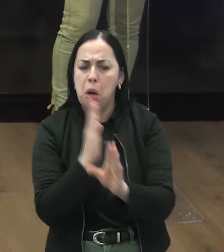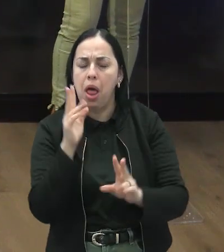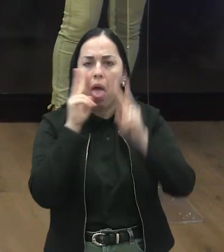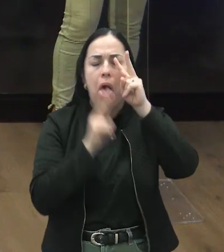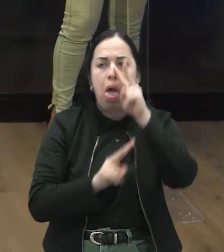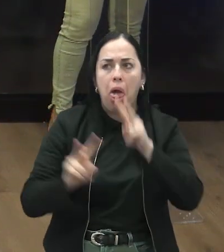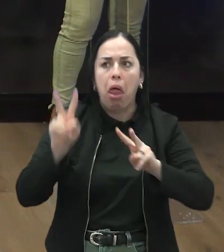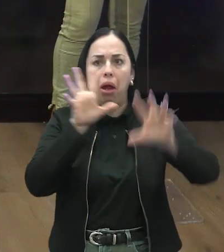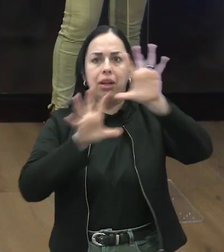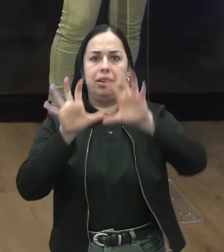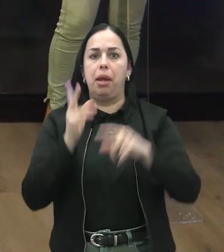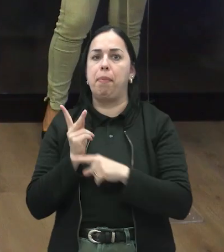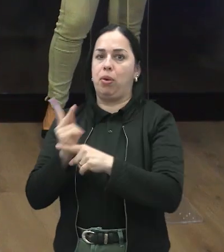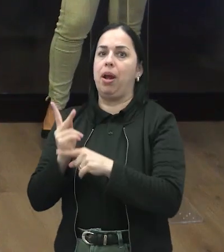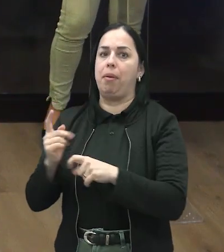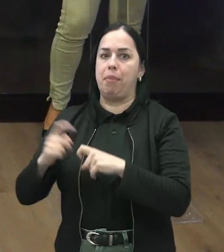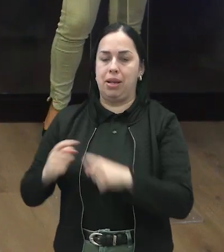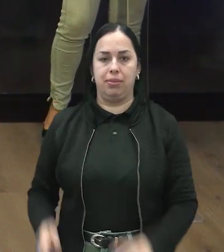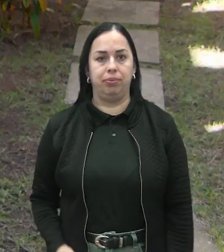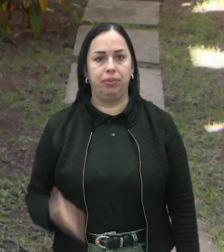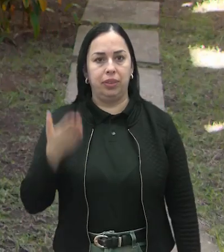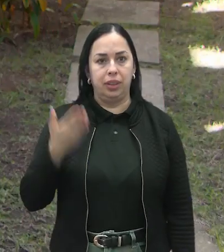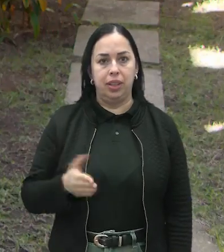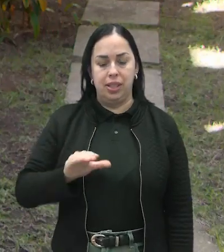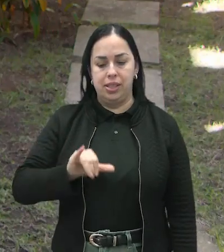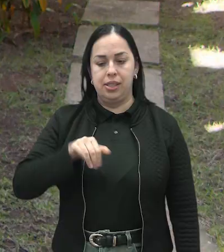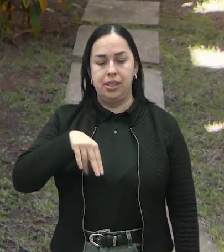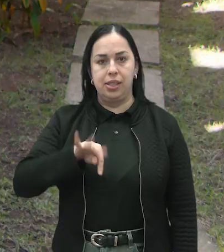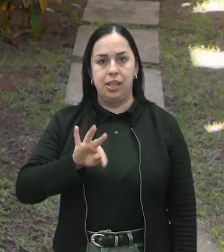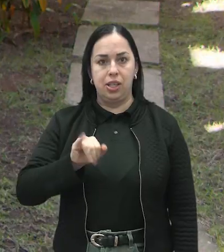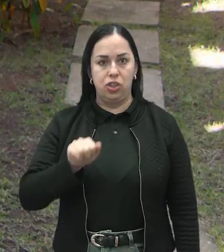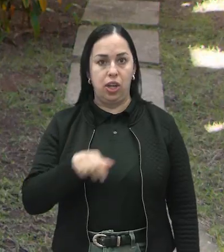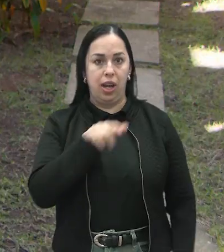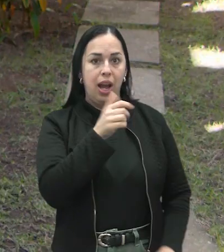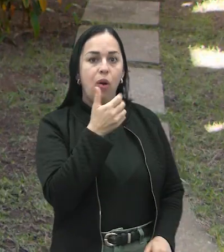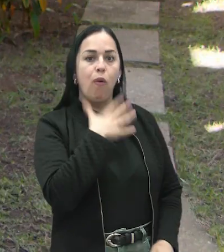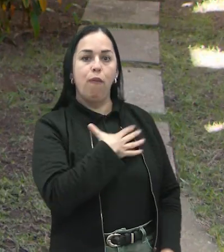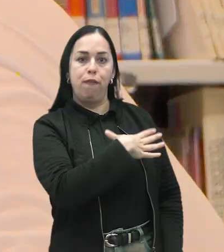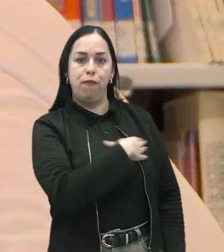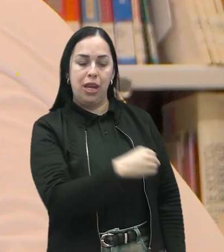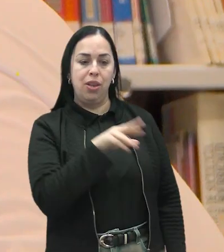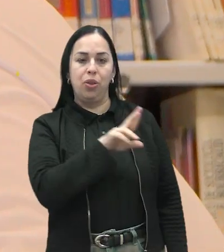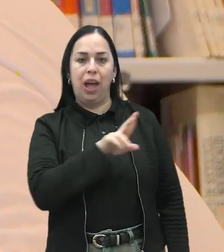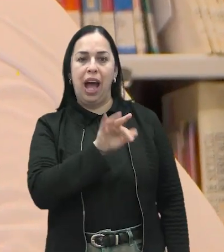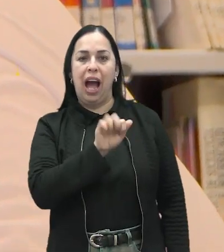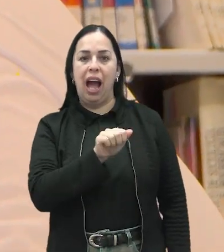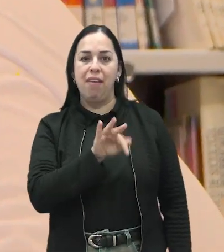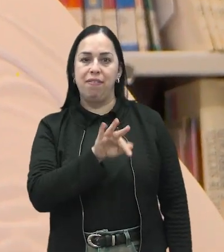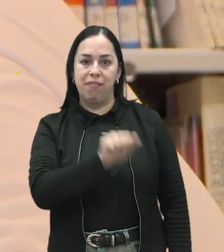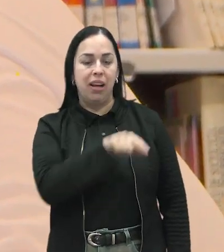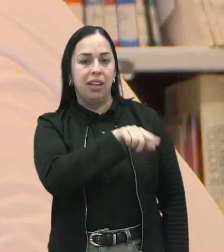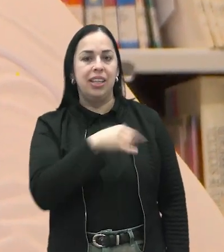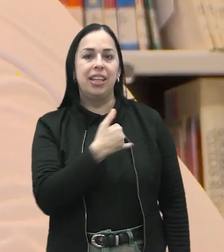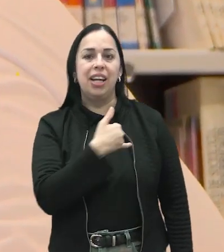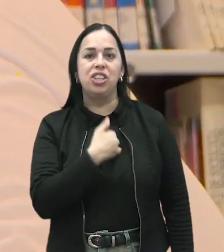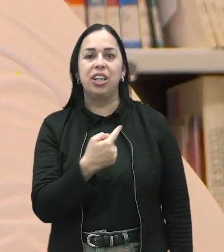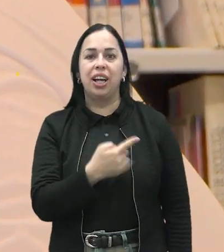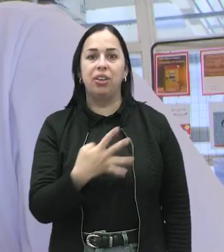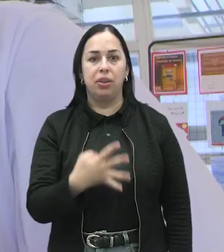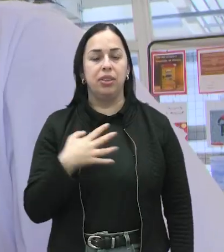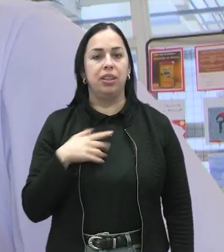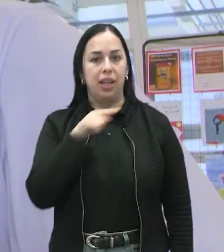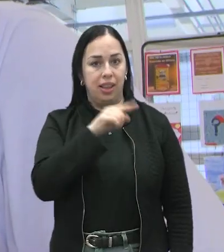identificar as dificuldades e buscar ajuda. Essa é a Cíntia, mãe do Rafa, estudante de 14